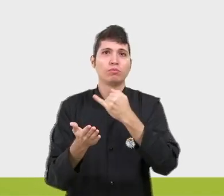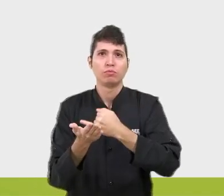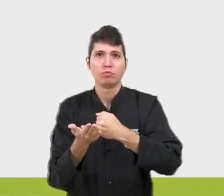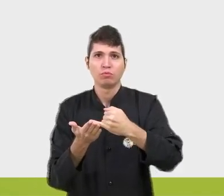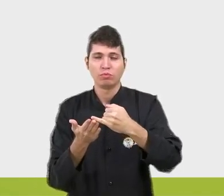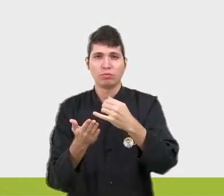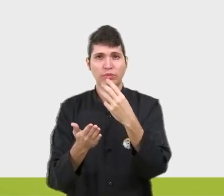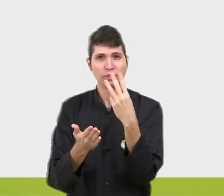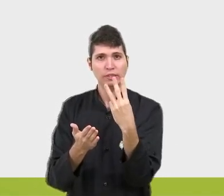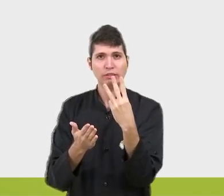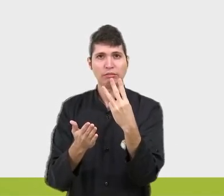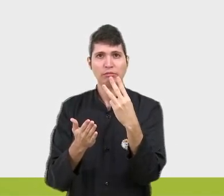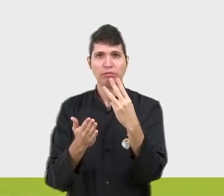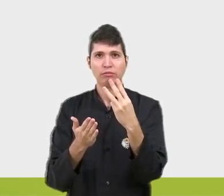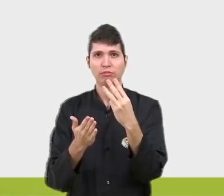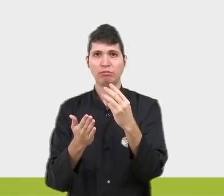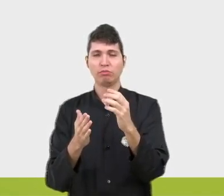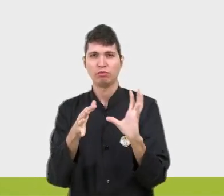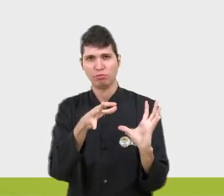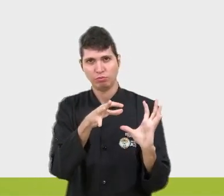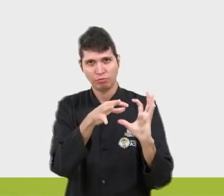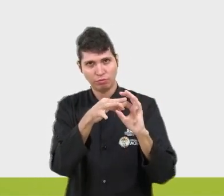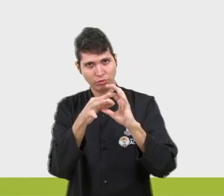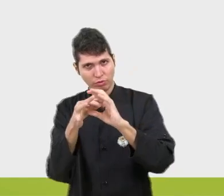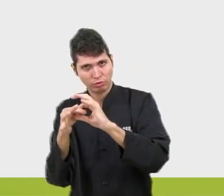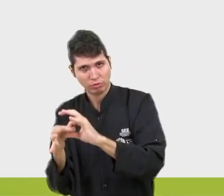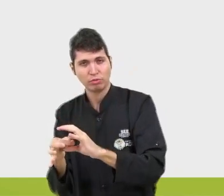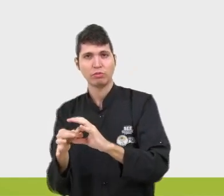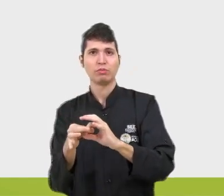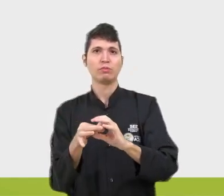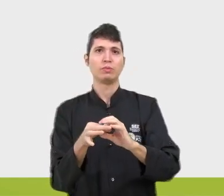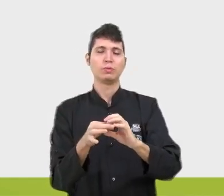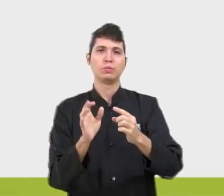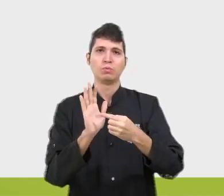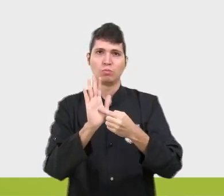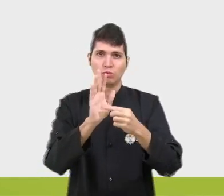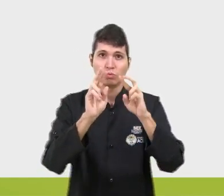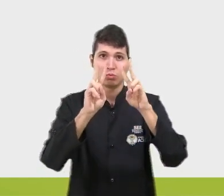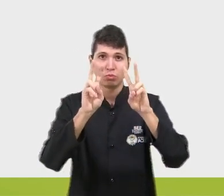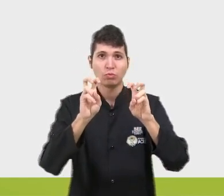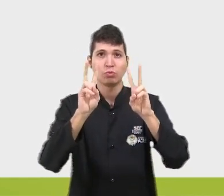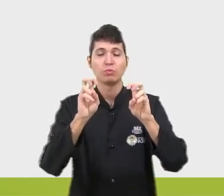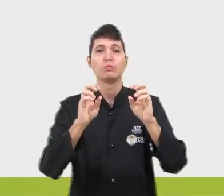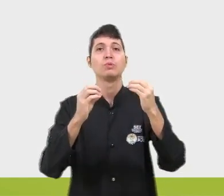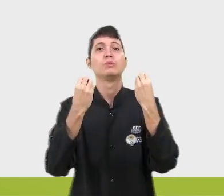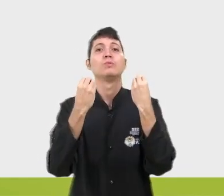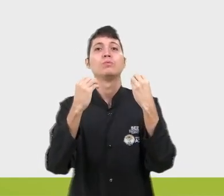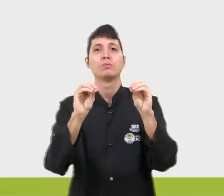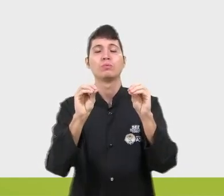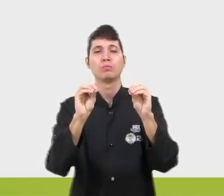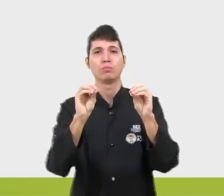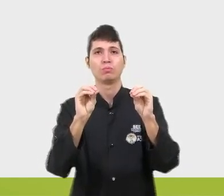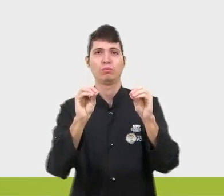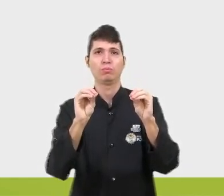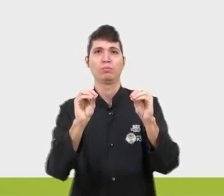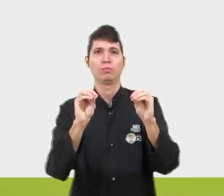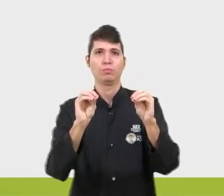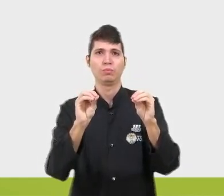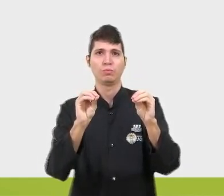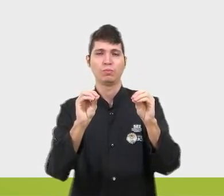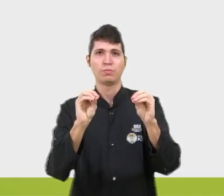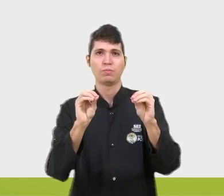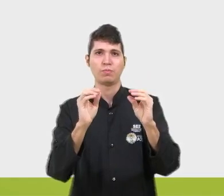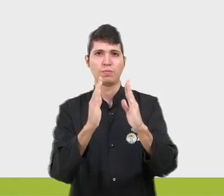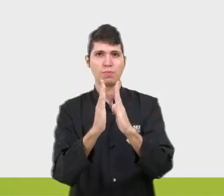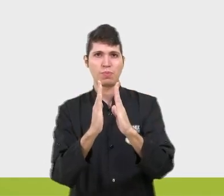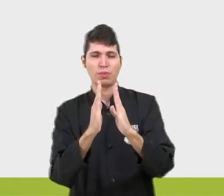3 períodos. Fez ali a contextualização, apresentou o tema e colocou ali o período